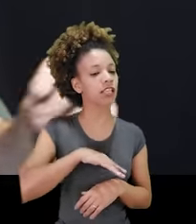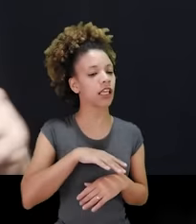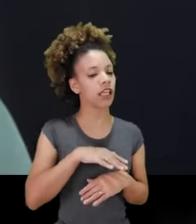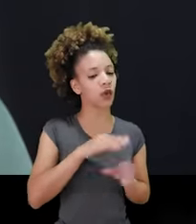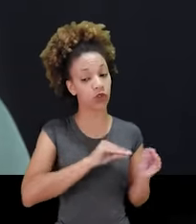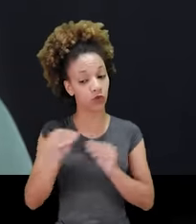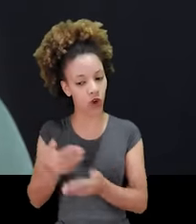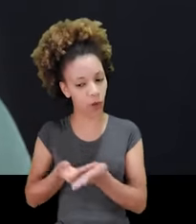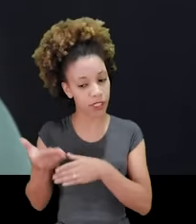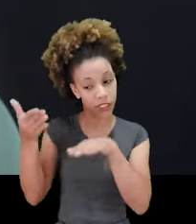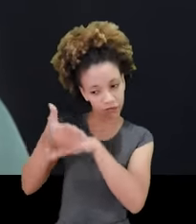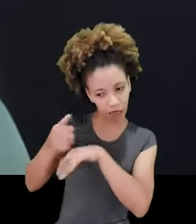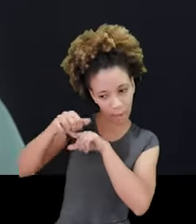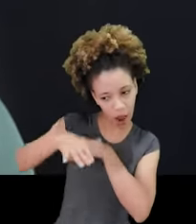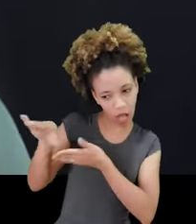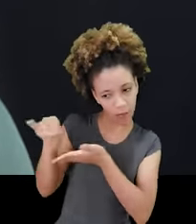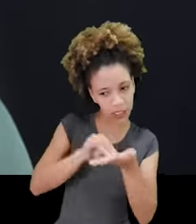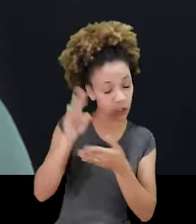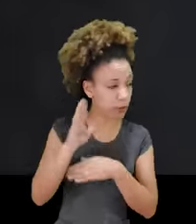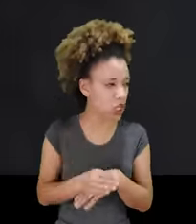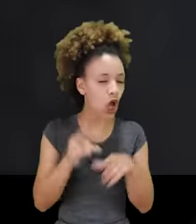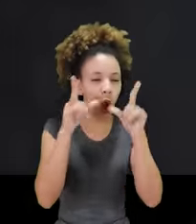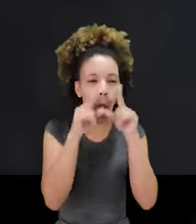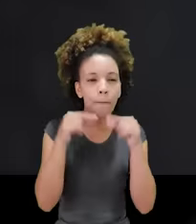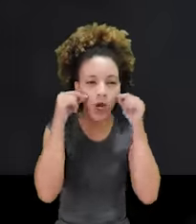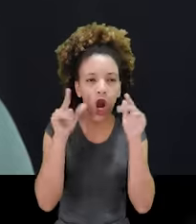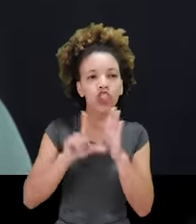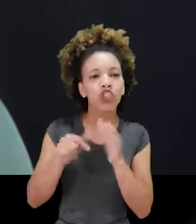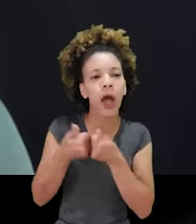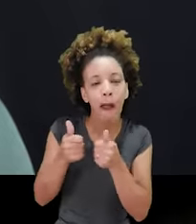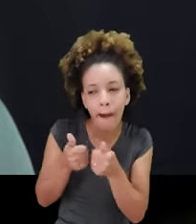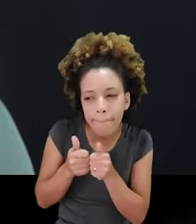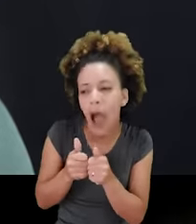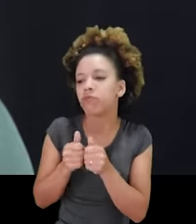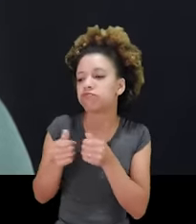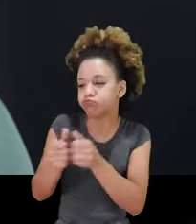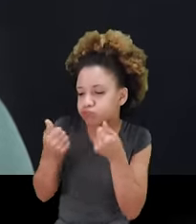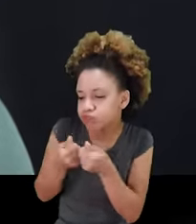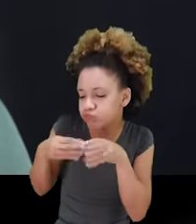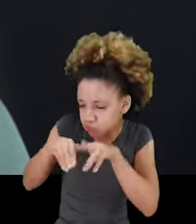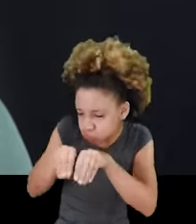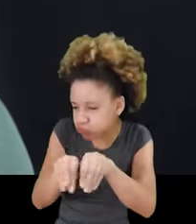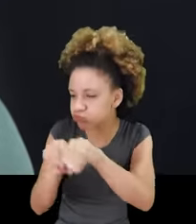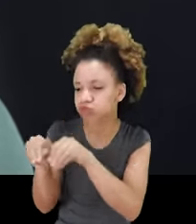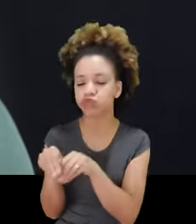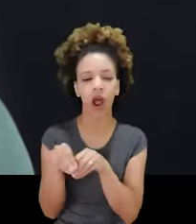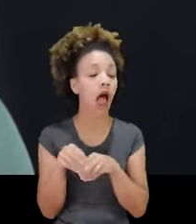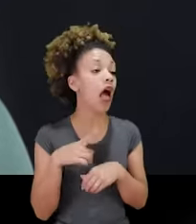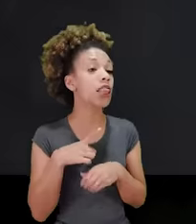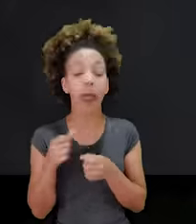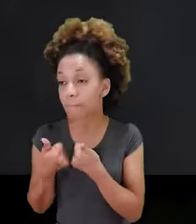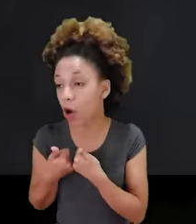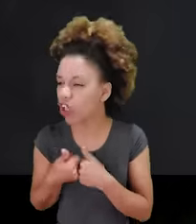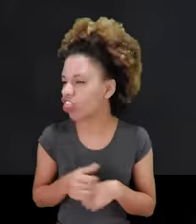Brasil no começo eram os portugueses da padaria, com bigode, com pelo. Uhum. E você fala... tem pão? Não. E